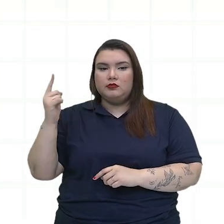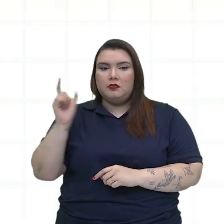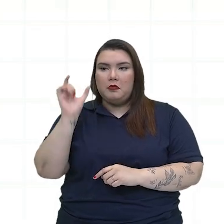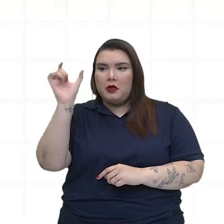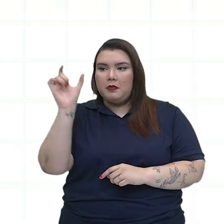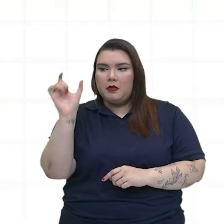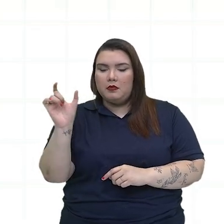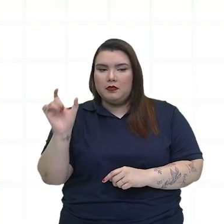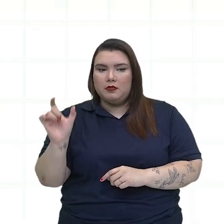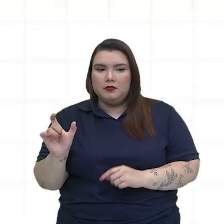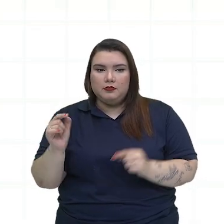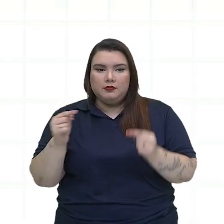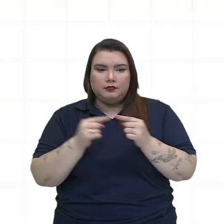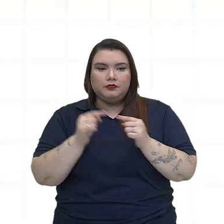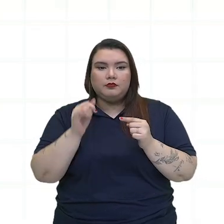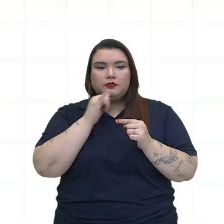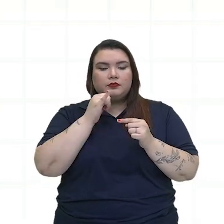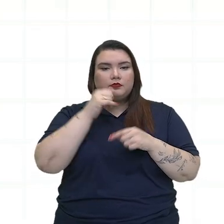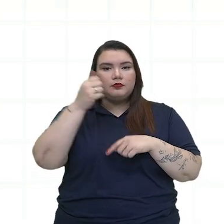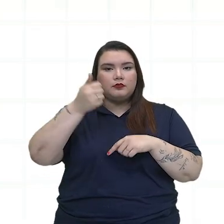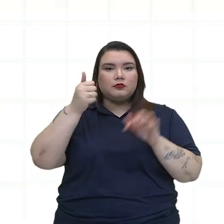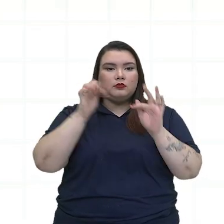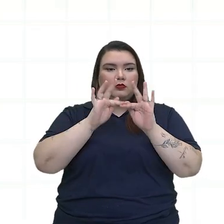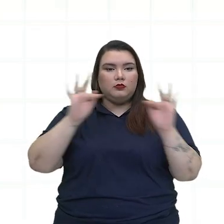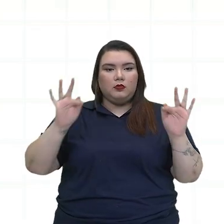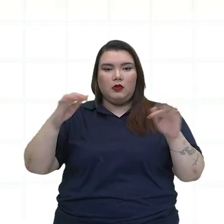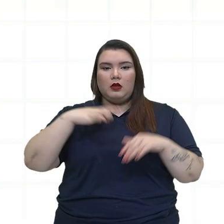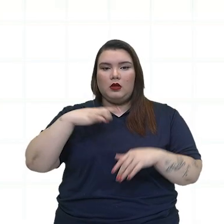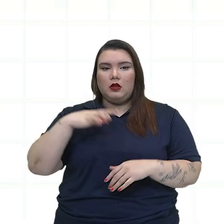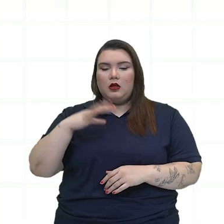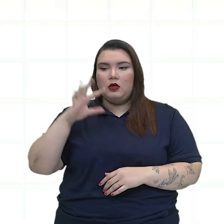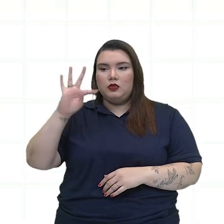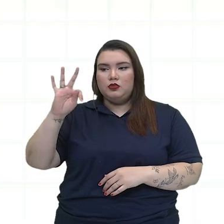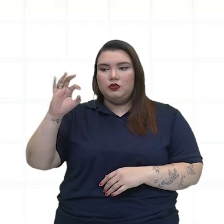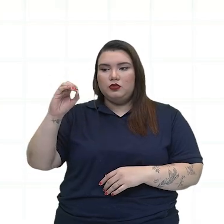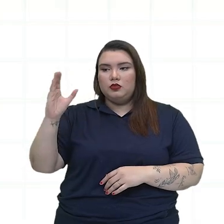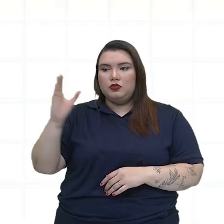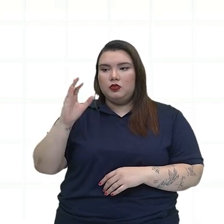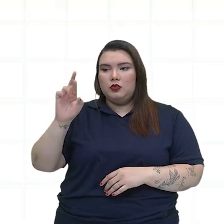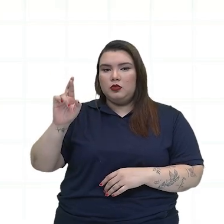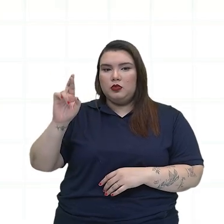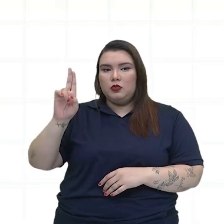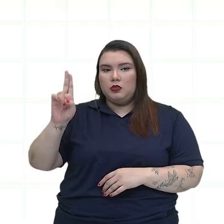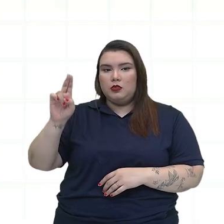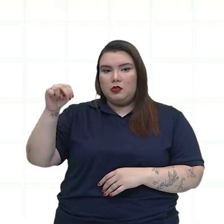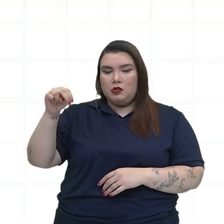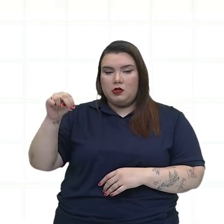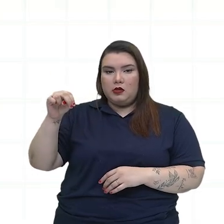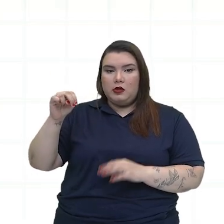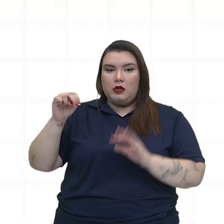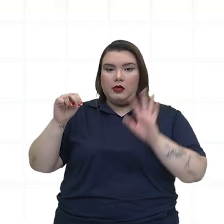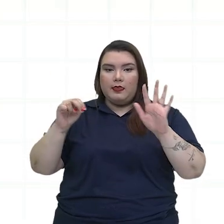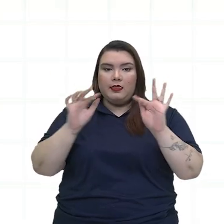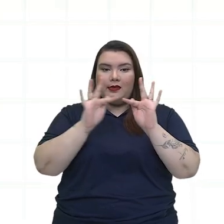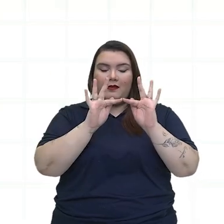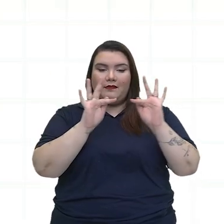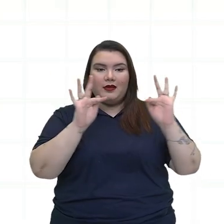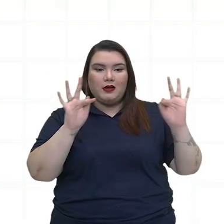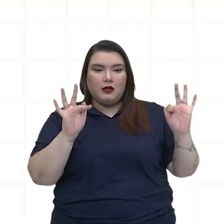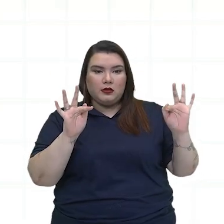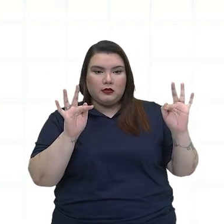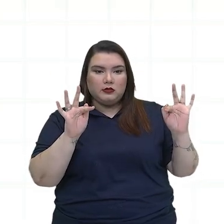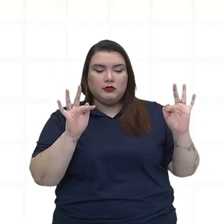está dizendo to run, que quer dizer correr, aqui nós estamos